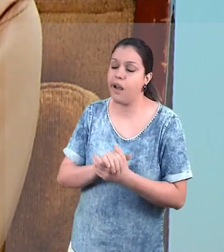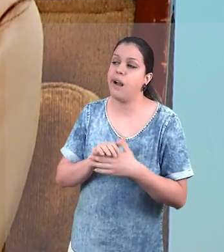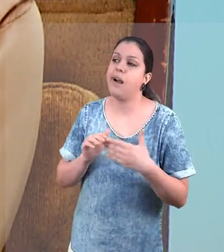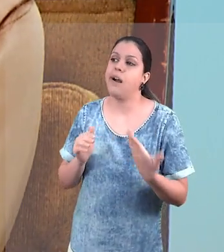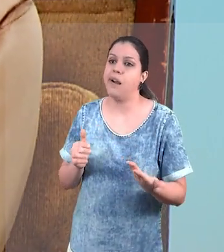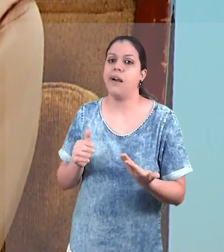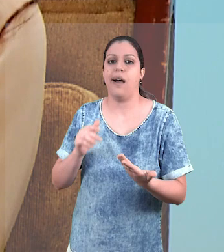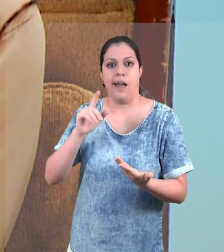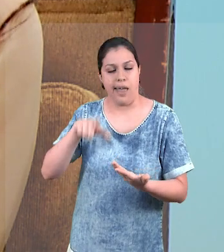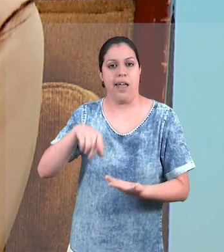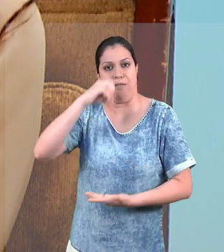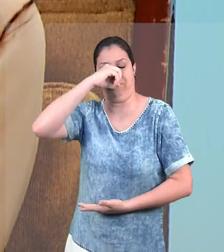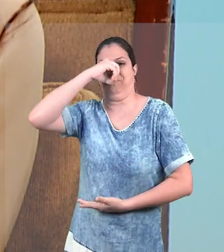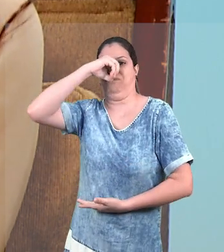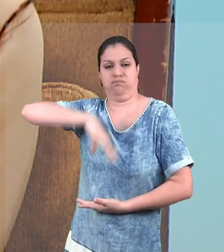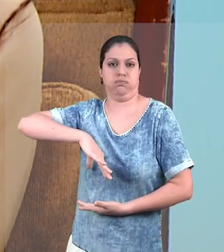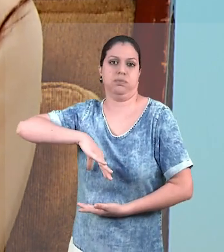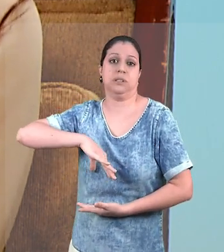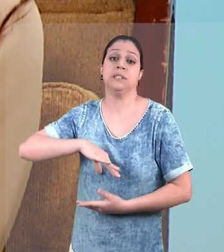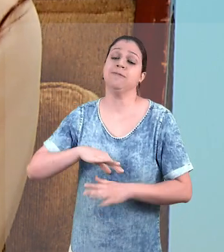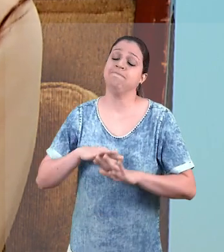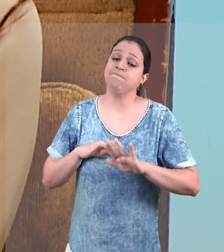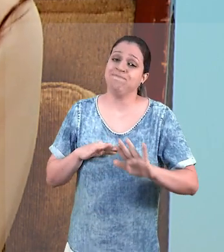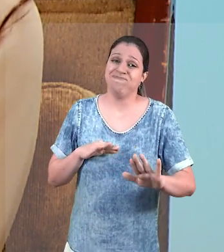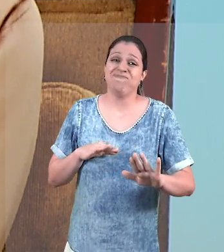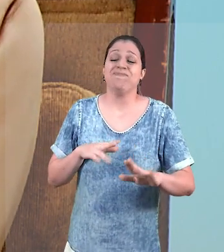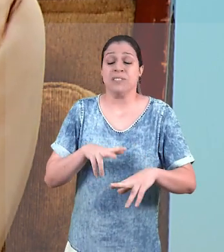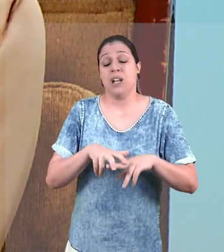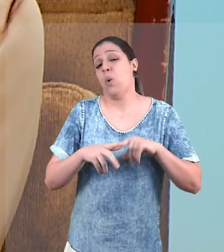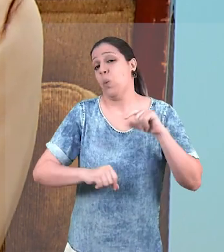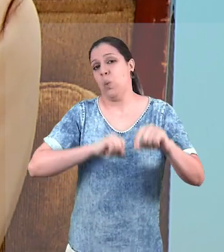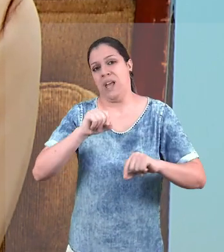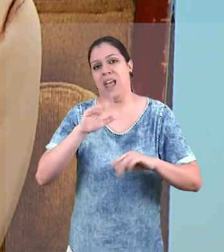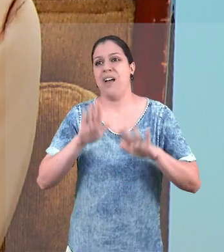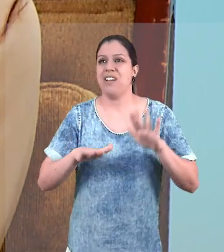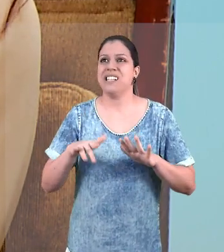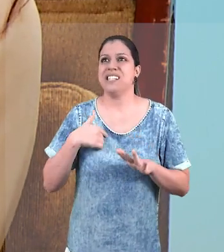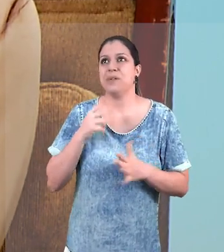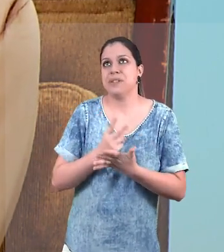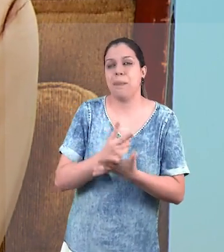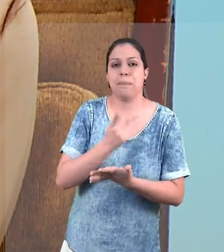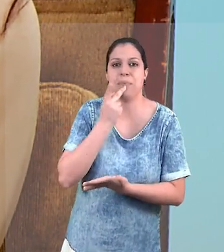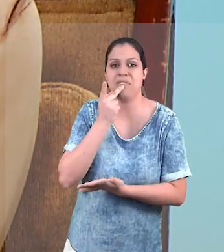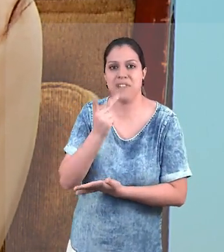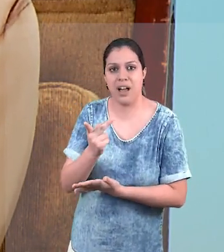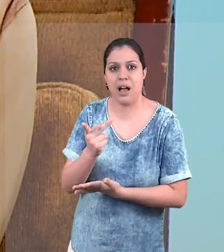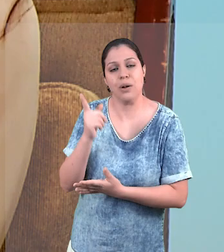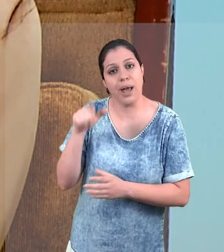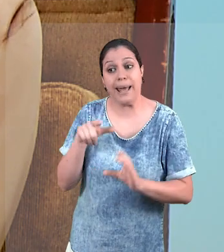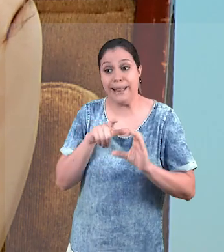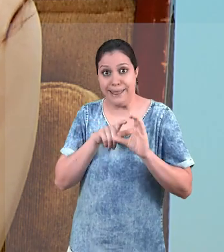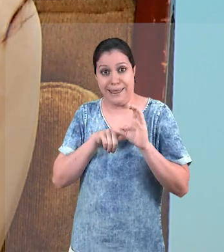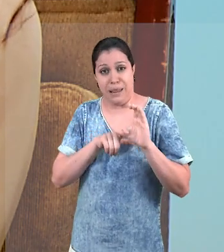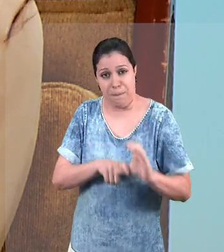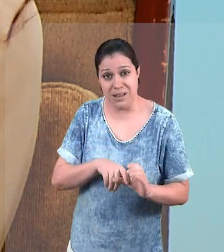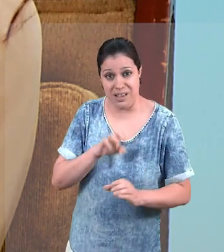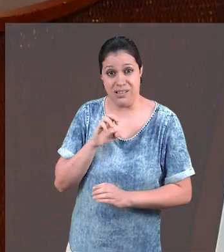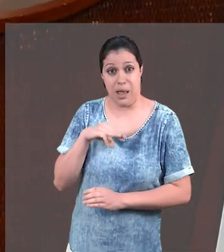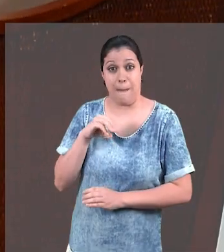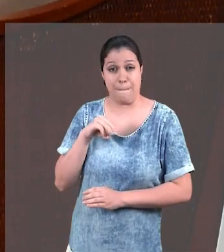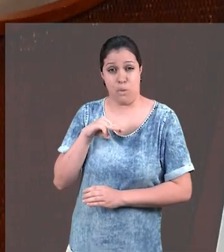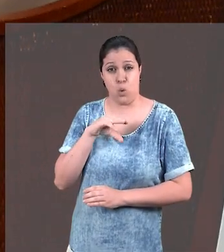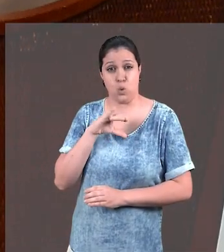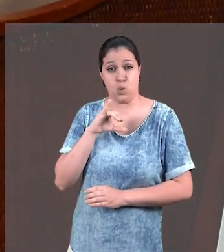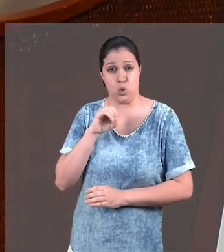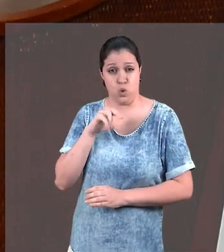a companheira, ele é agressor. Então, fica pra gente muitas vezes, o que eu digo da questão da